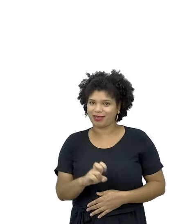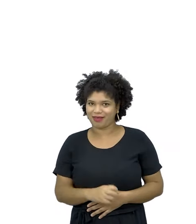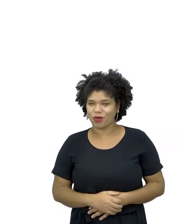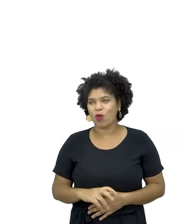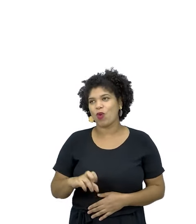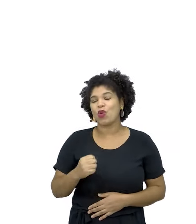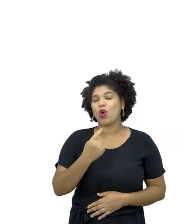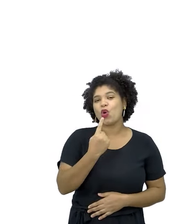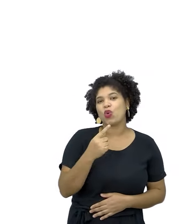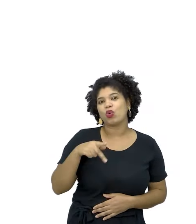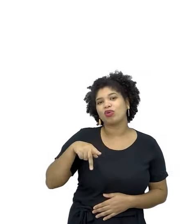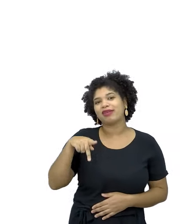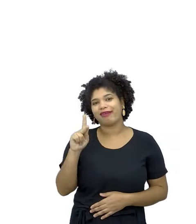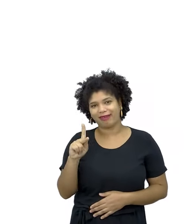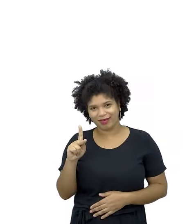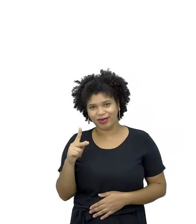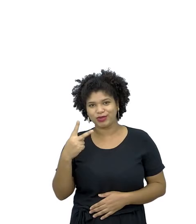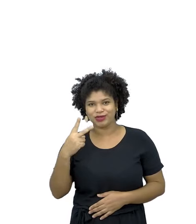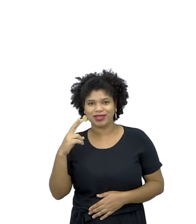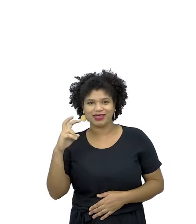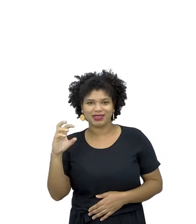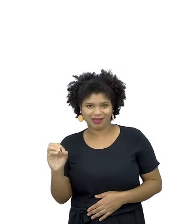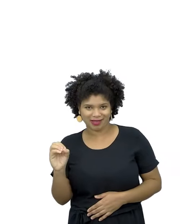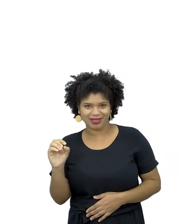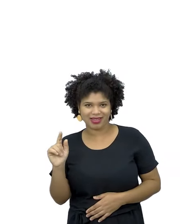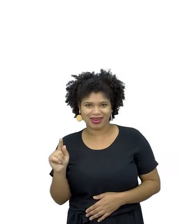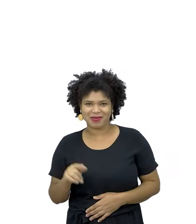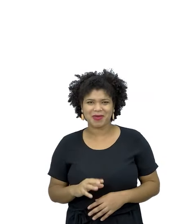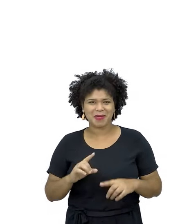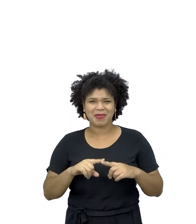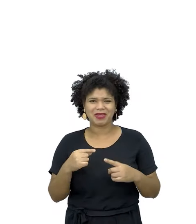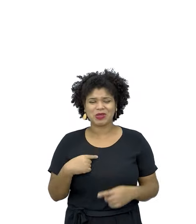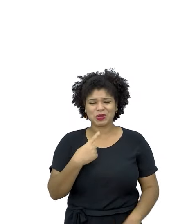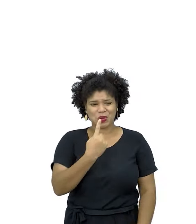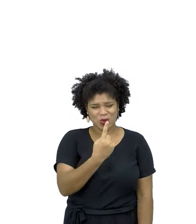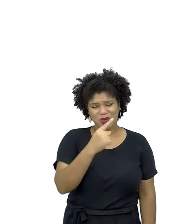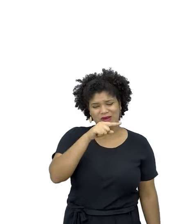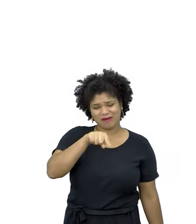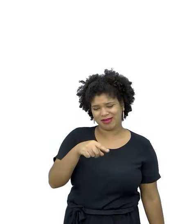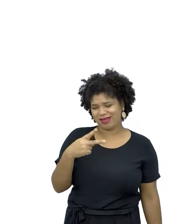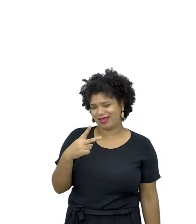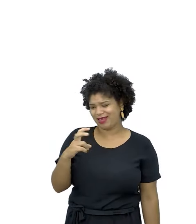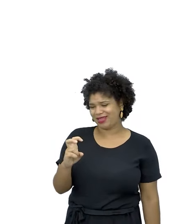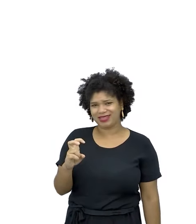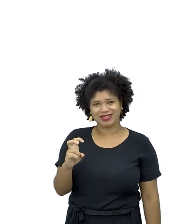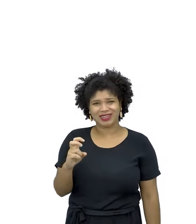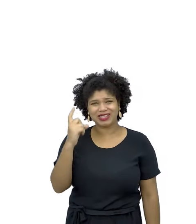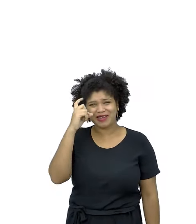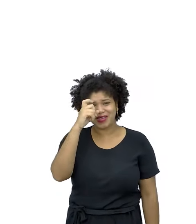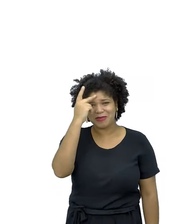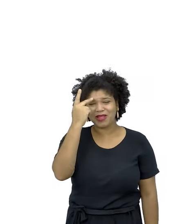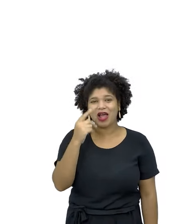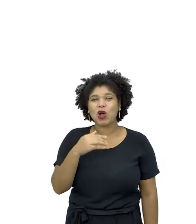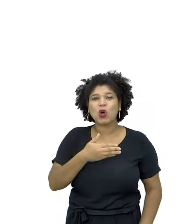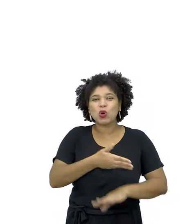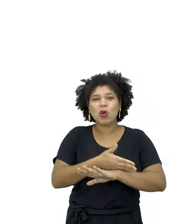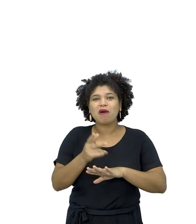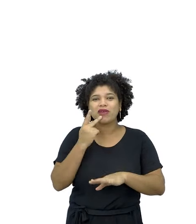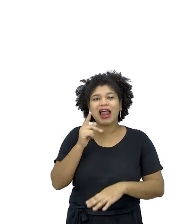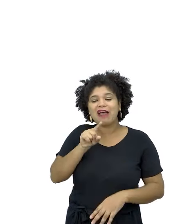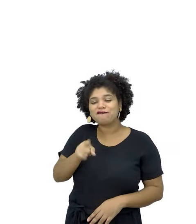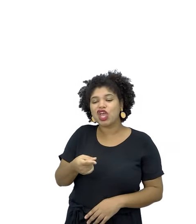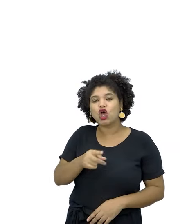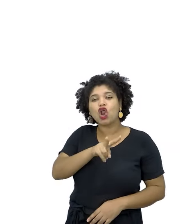1,250 kg. Por que eu consigo ler dessa forma e não consigo ler o número racional na forma de número mesmo? Está vendo? É só